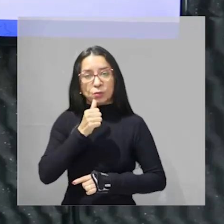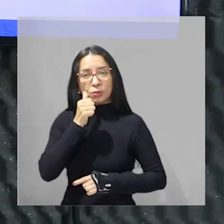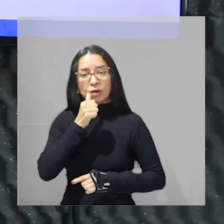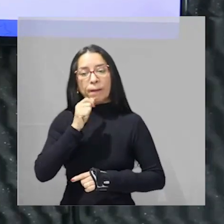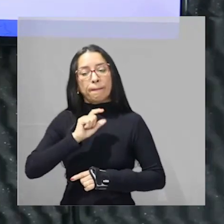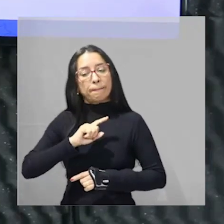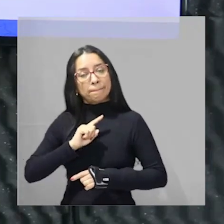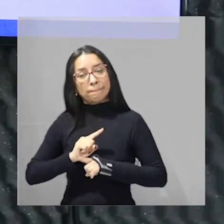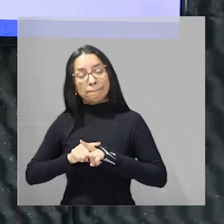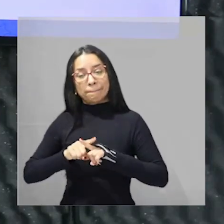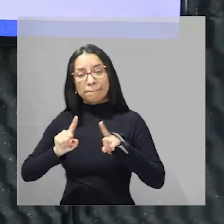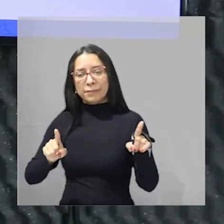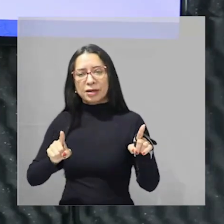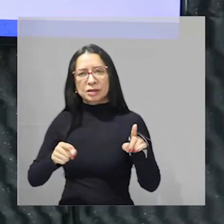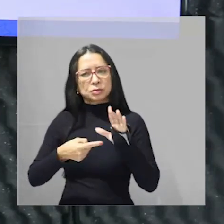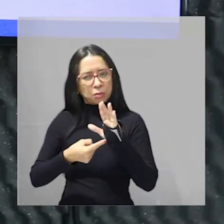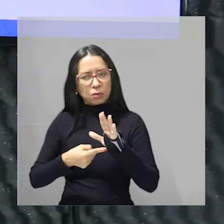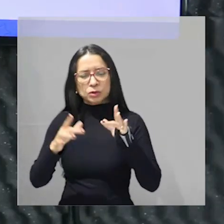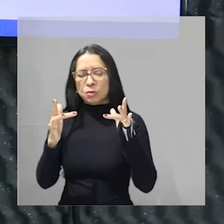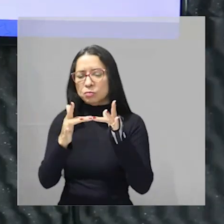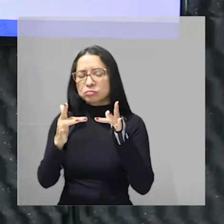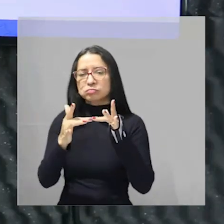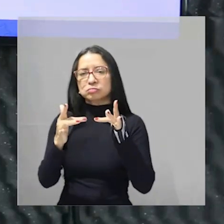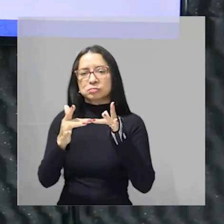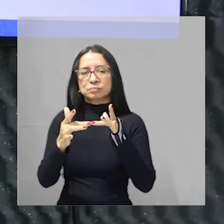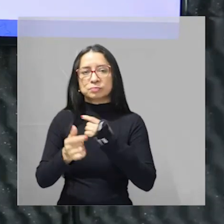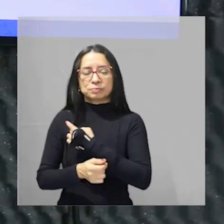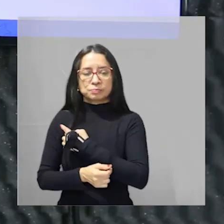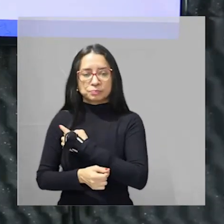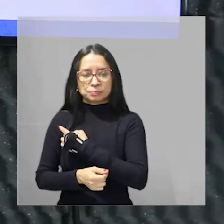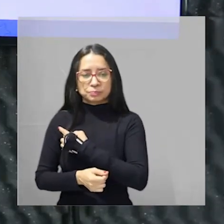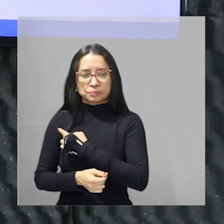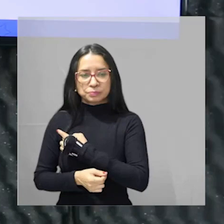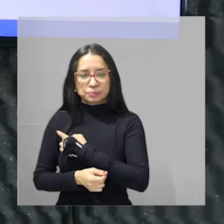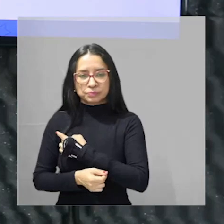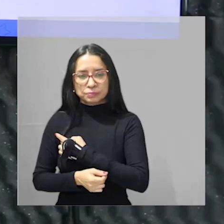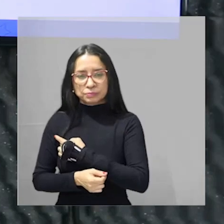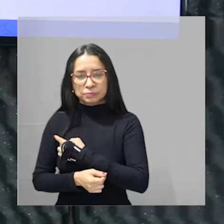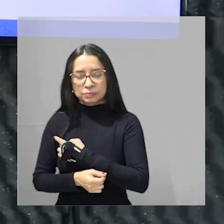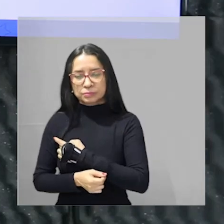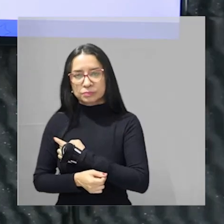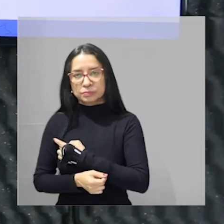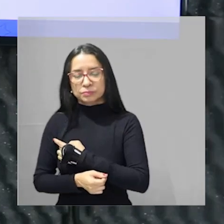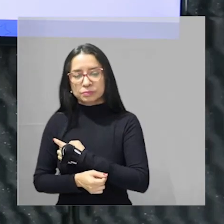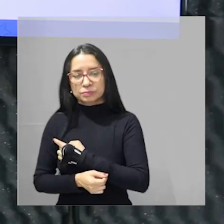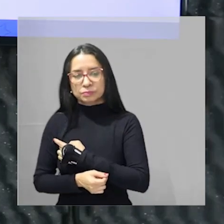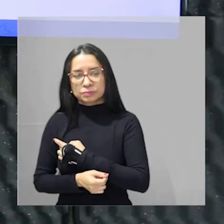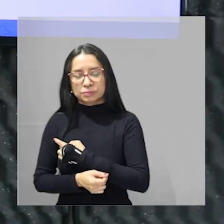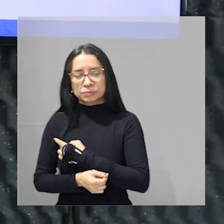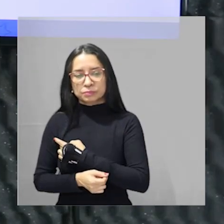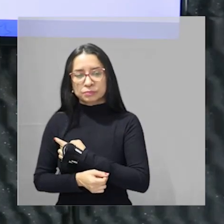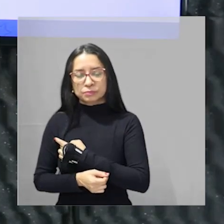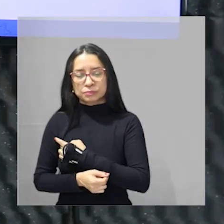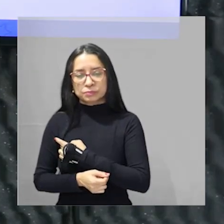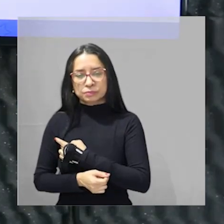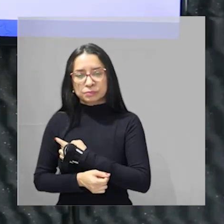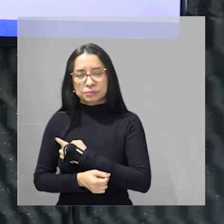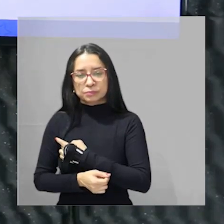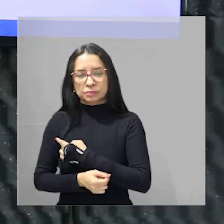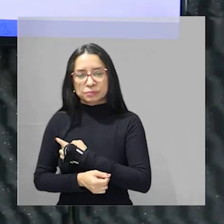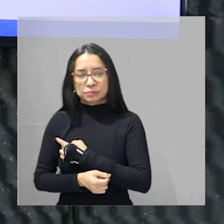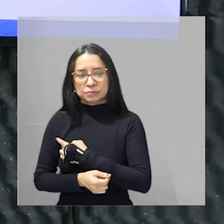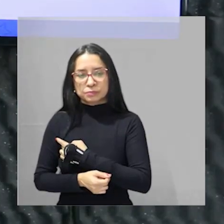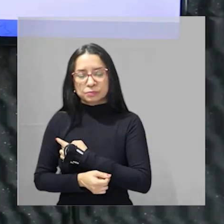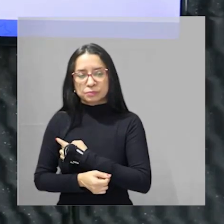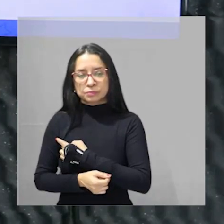seja, aquela imagem ela é sim explicada pela diluição das fronteiras culturais e comerciais em função da